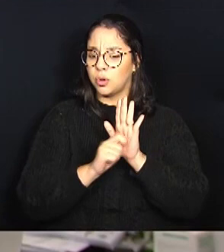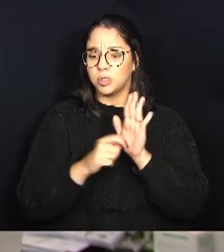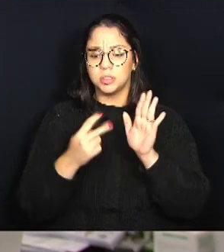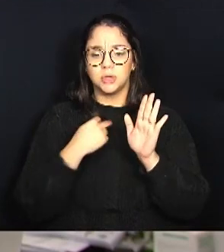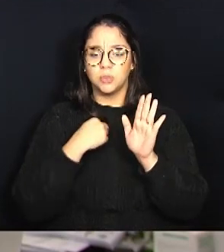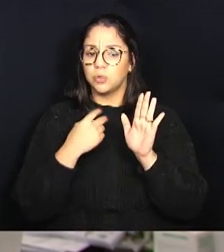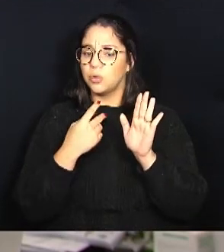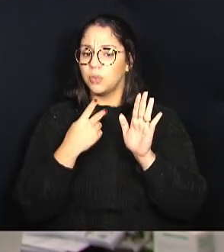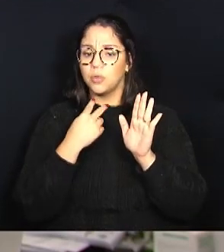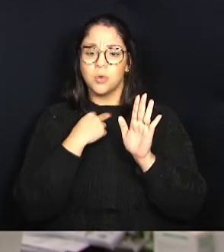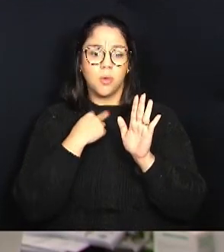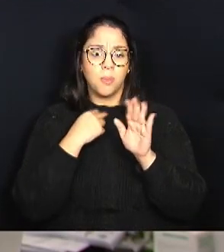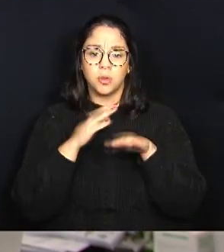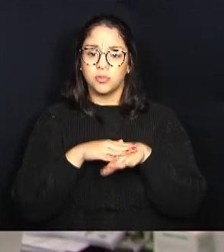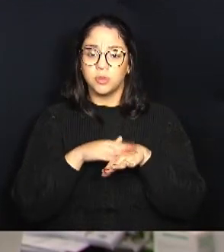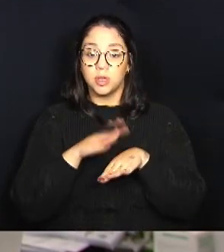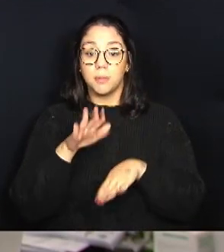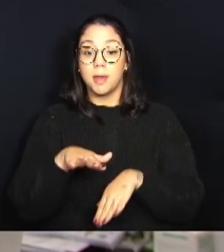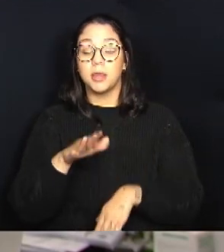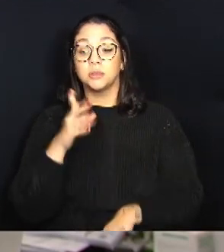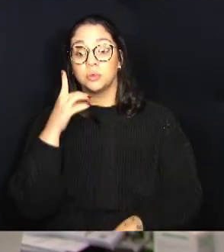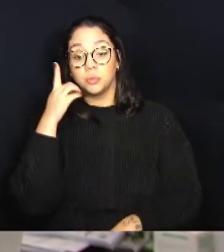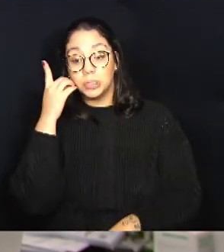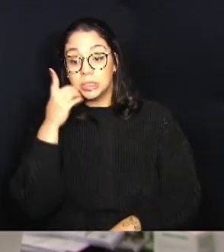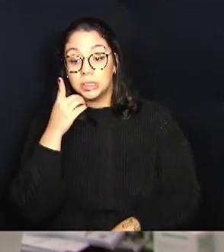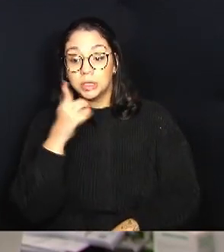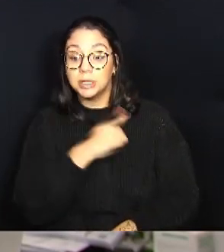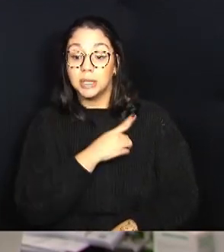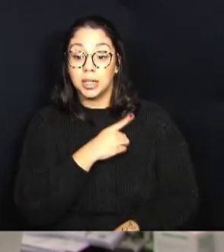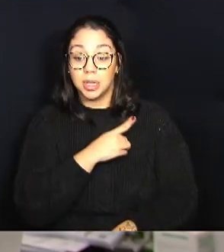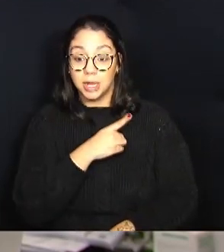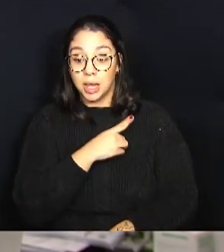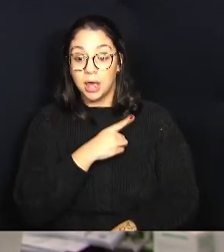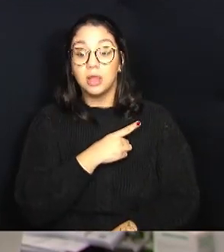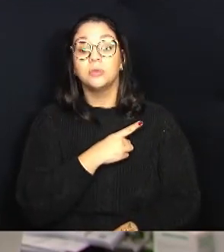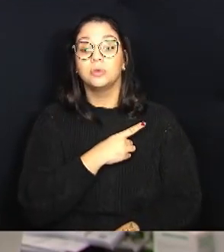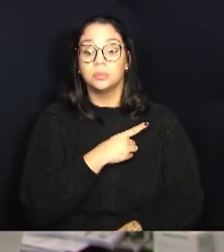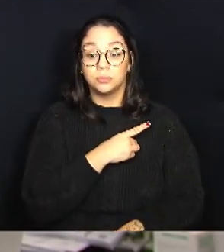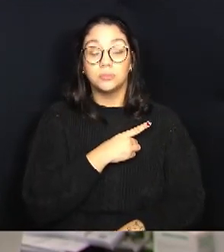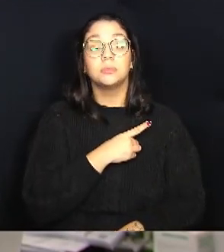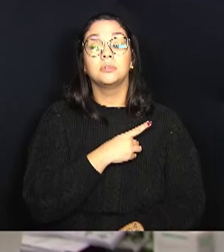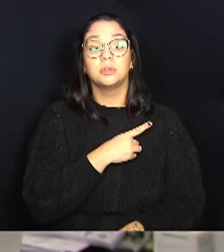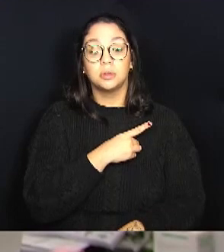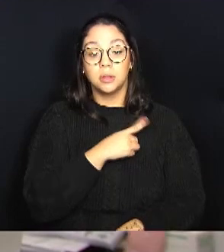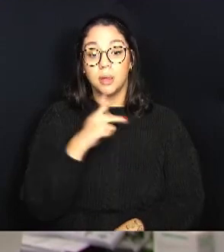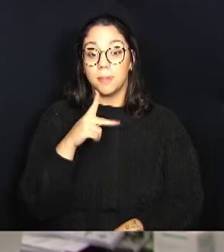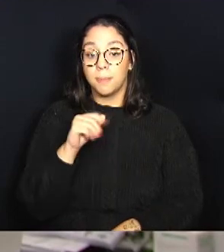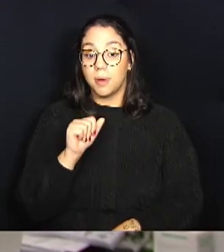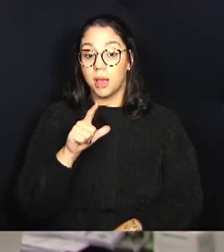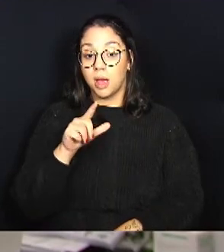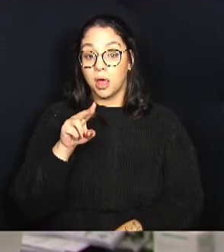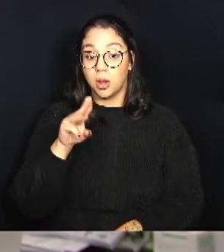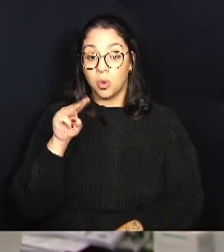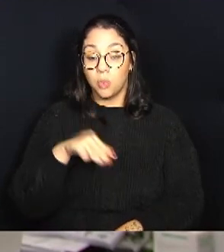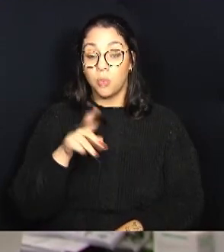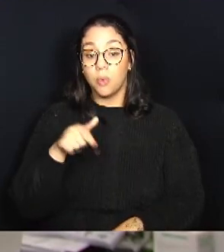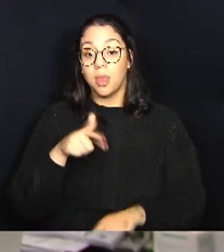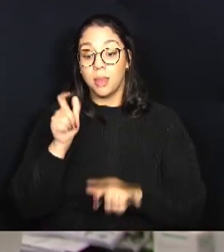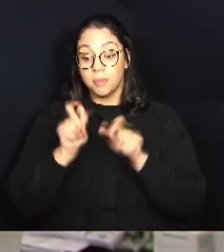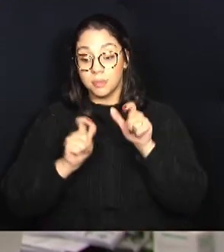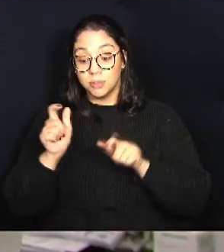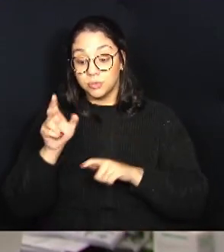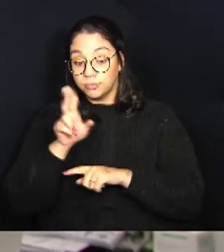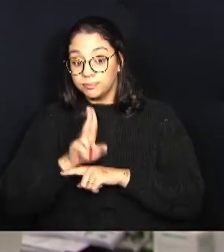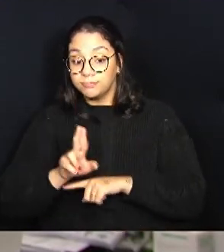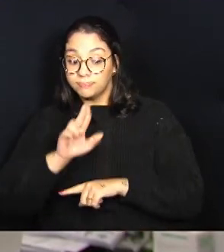Palumbo, como deputado federal, pode fazer muito, né? E ele é mais uma ferramenta, né, do povo de Campinas, do povo da região metropolitana,